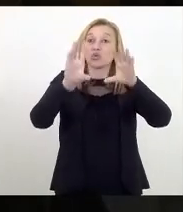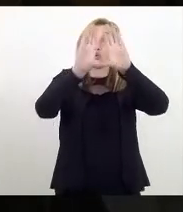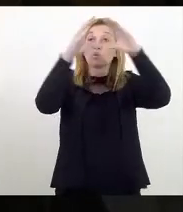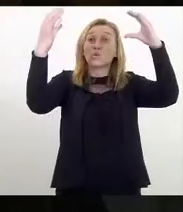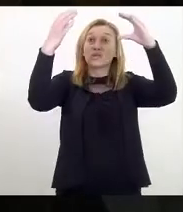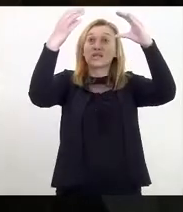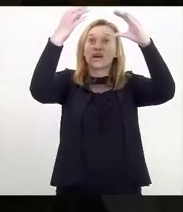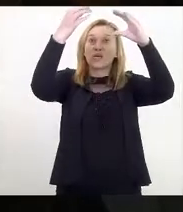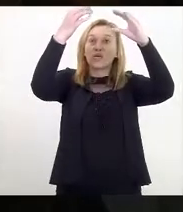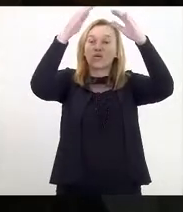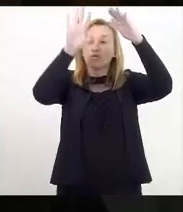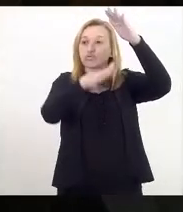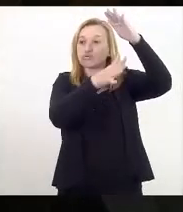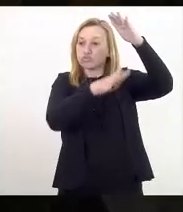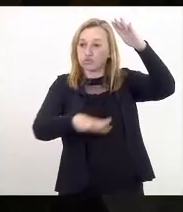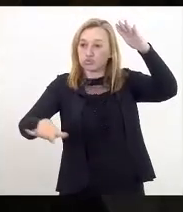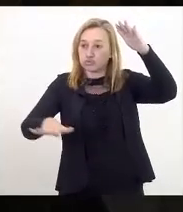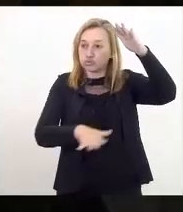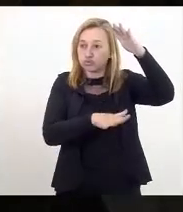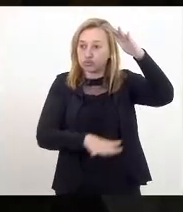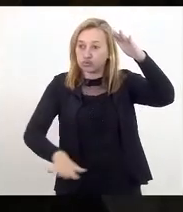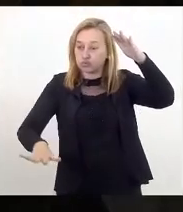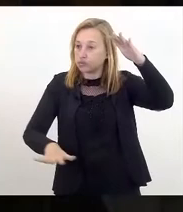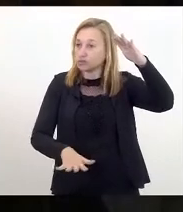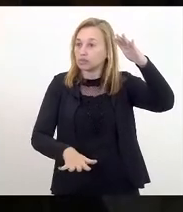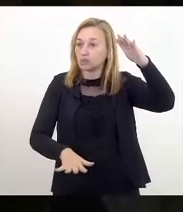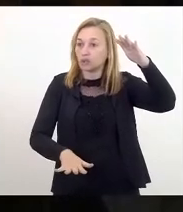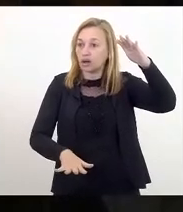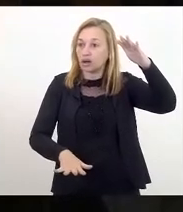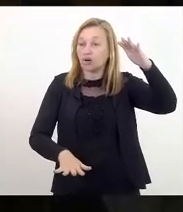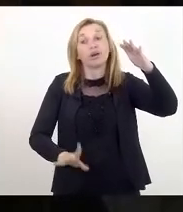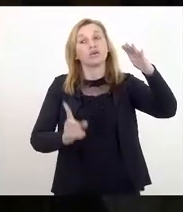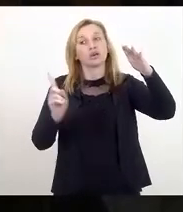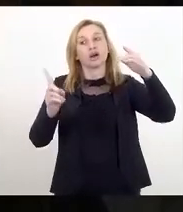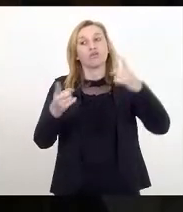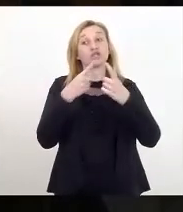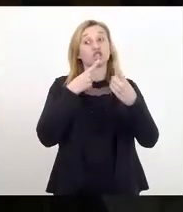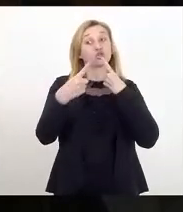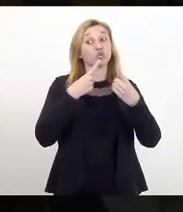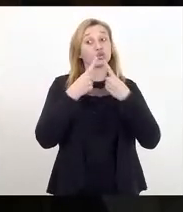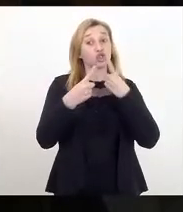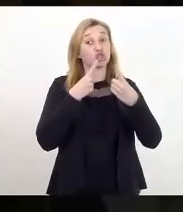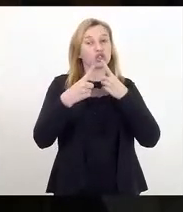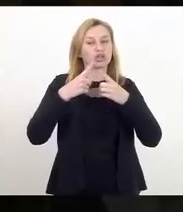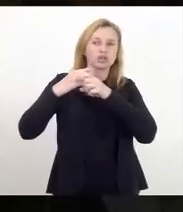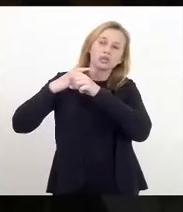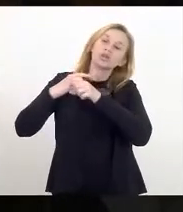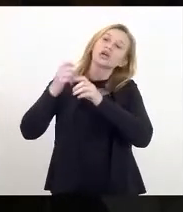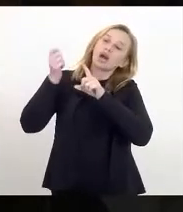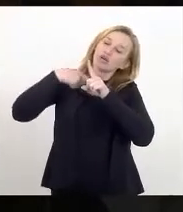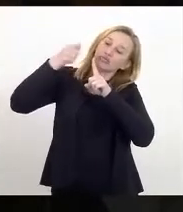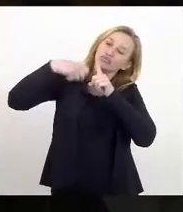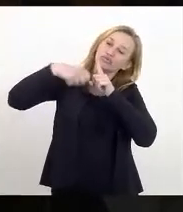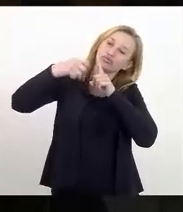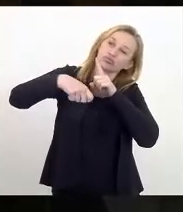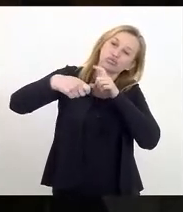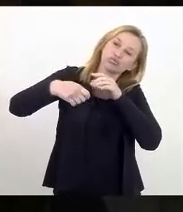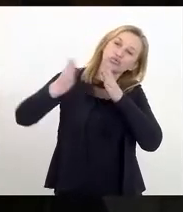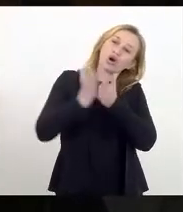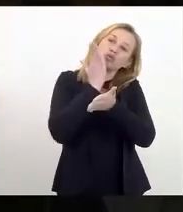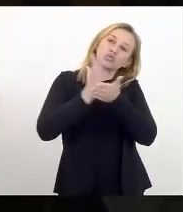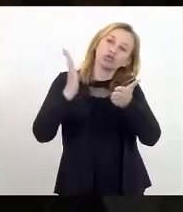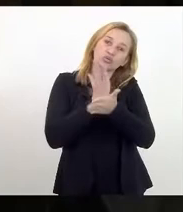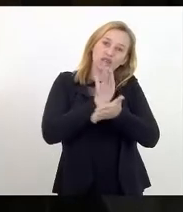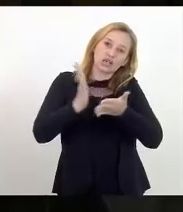discutido com o Parlamento, com o Poder Executivo, há alguns meses, volto a